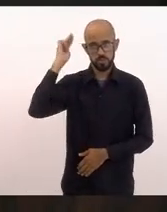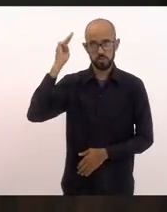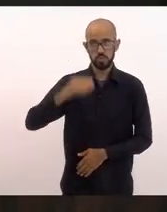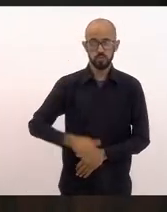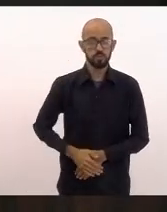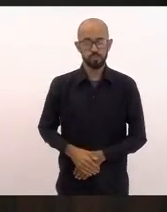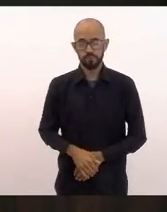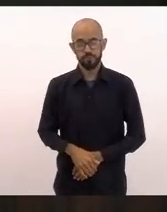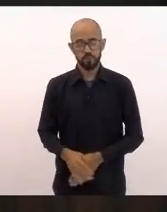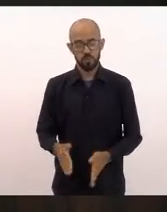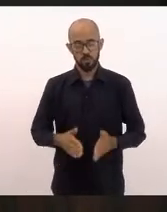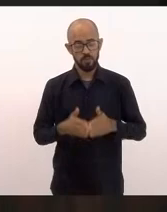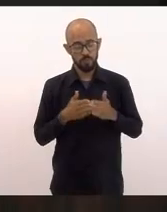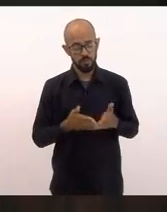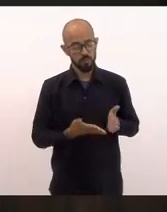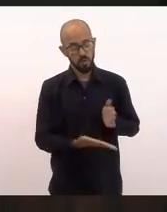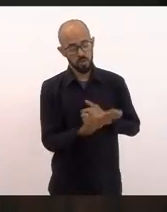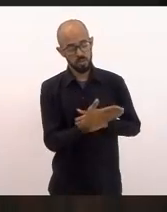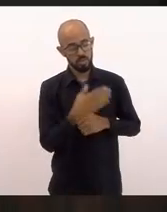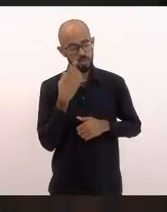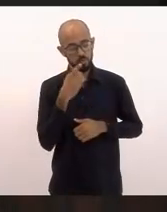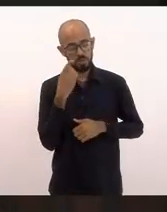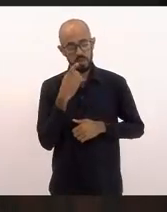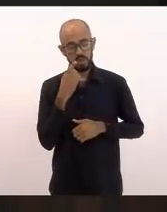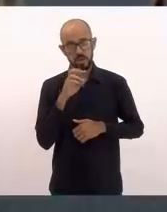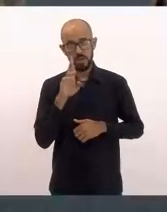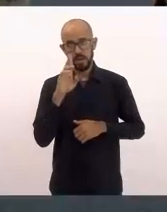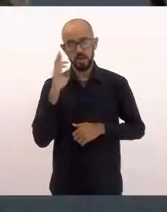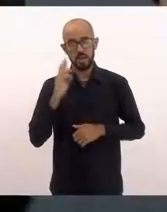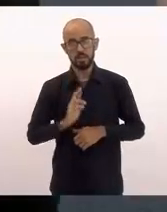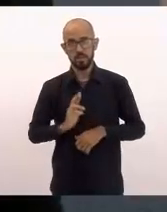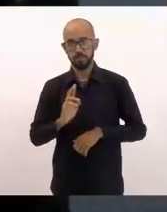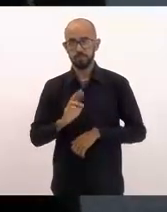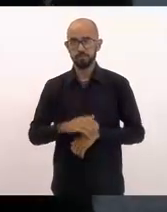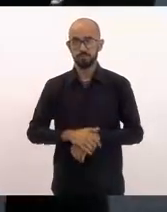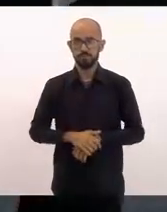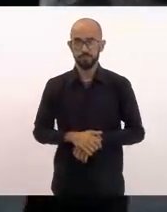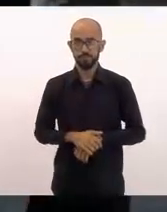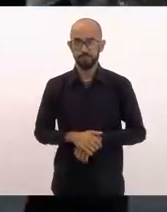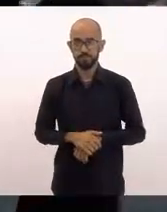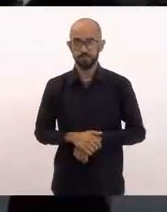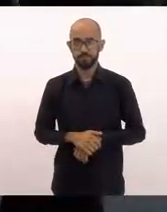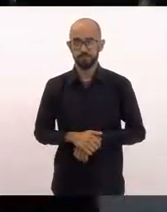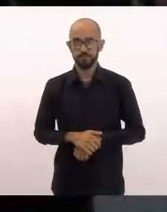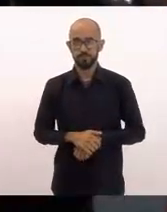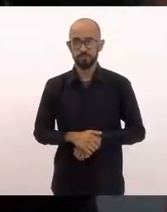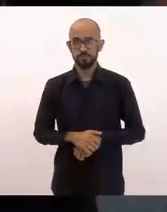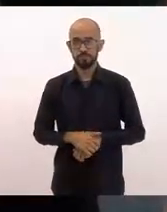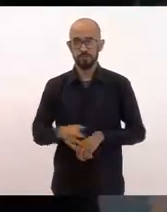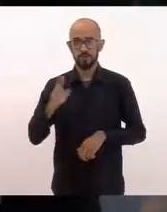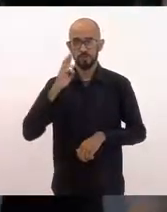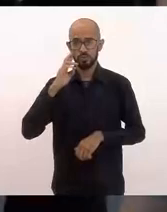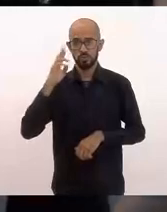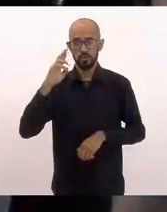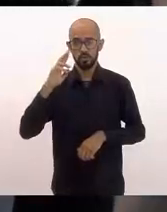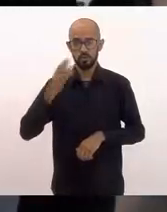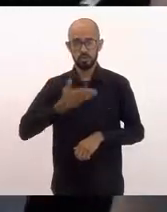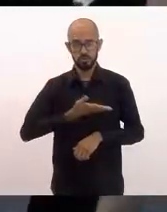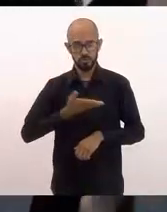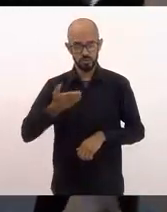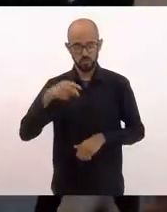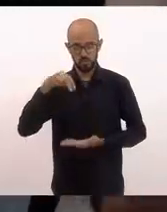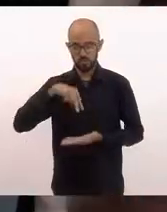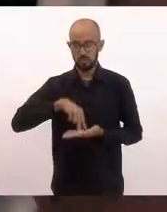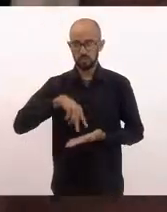por favor, deputada Renata. Senhor presidente, senhoras deputadas, senhores e senhoras que vieram